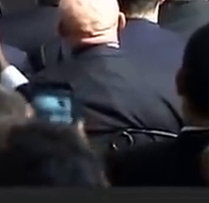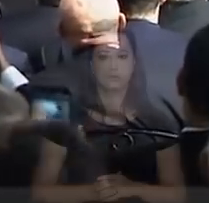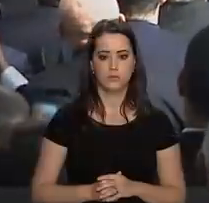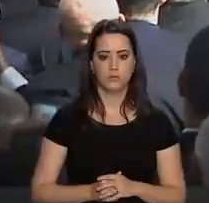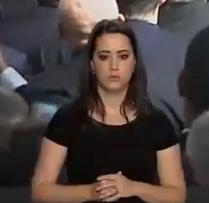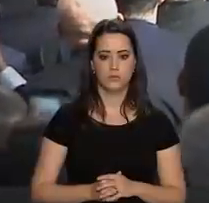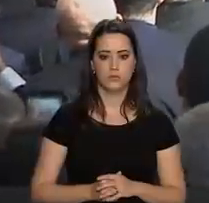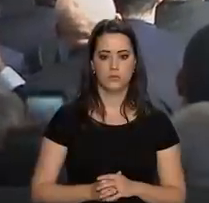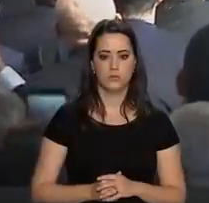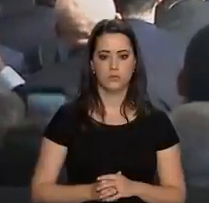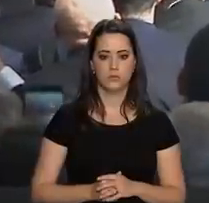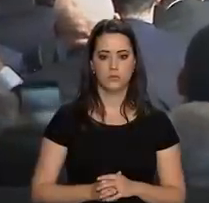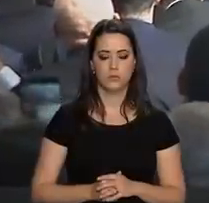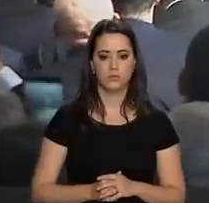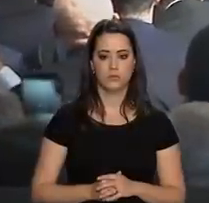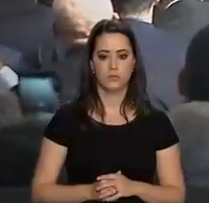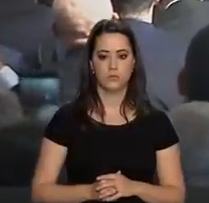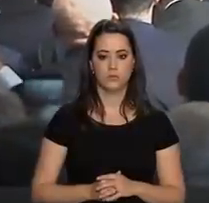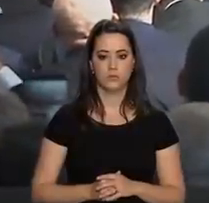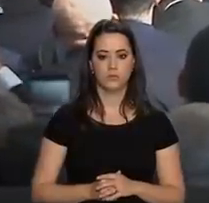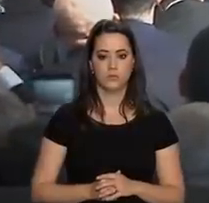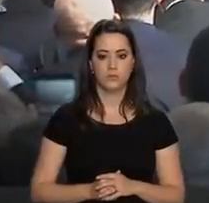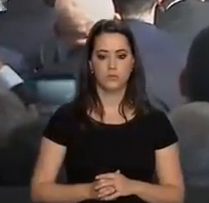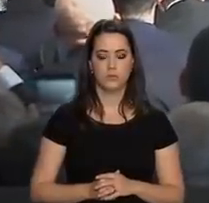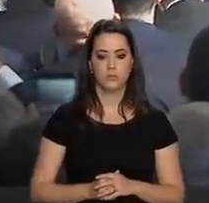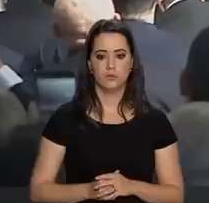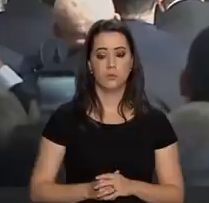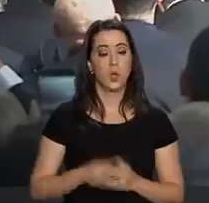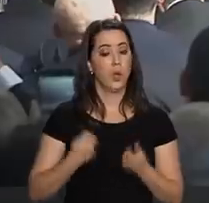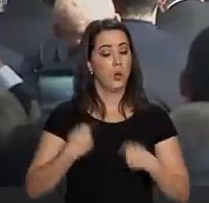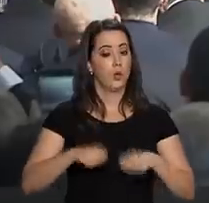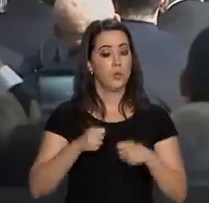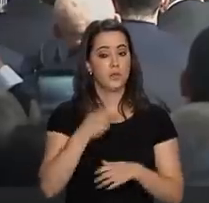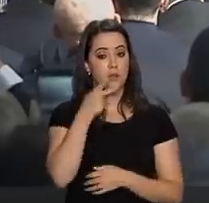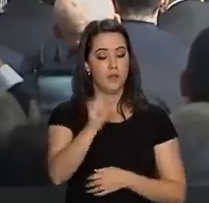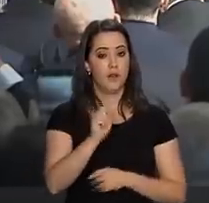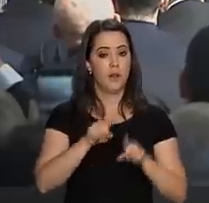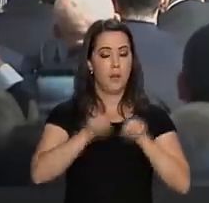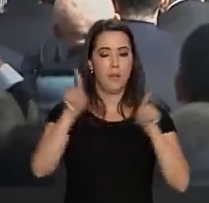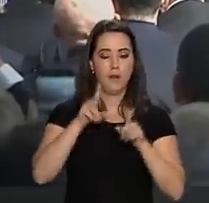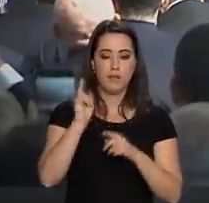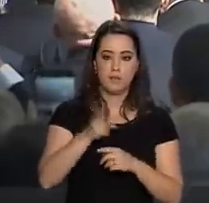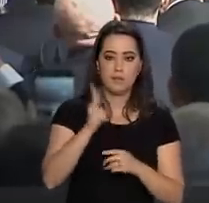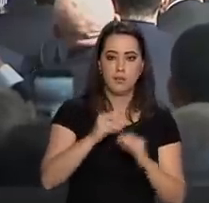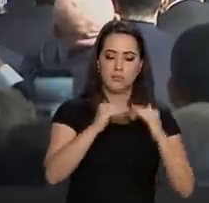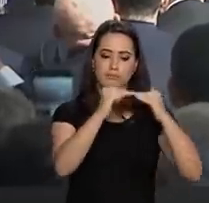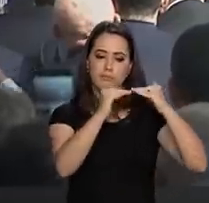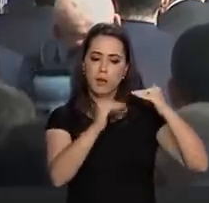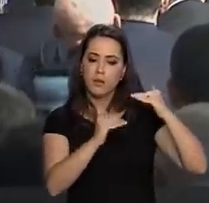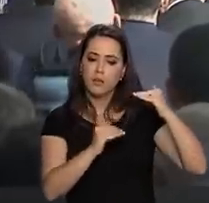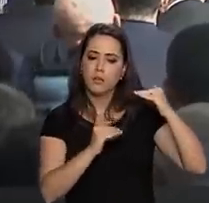Não precisava falar, mas hierarquia, disciplina